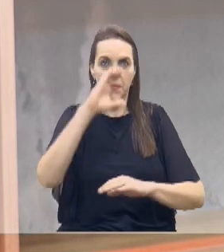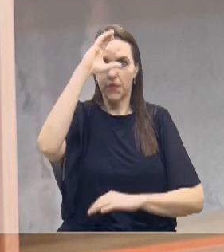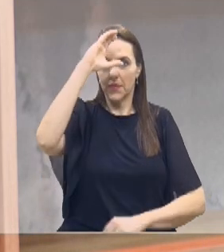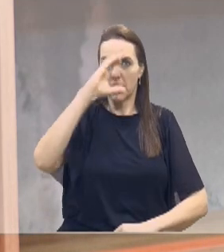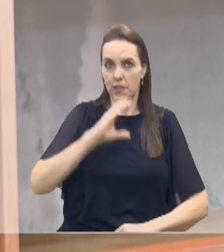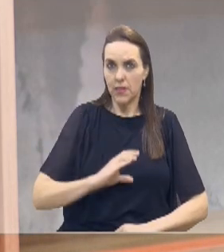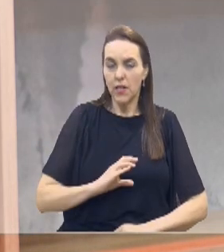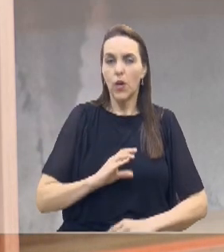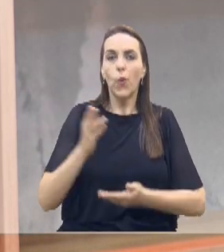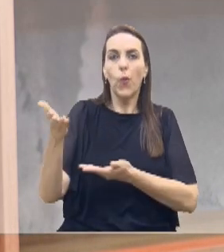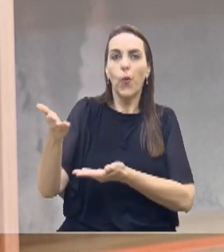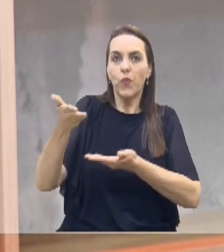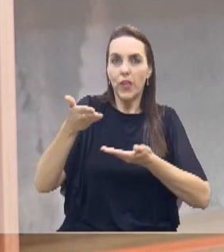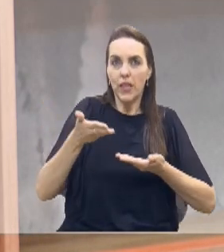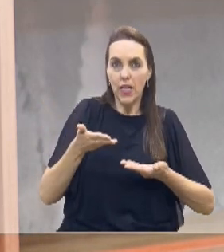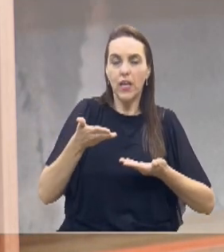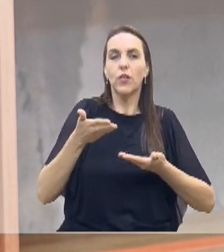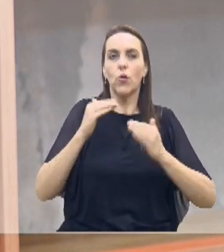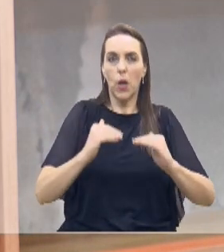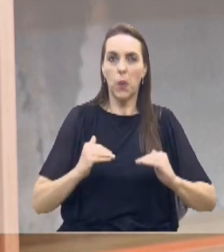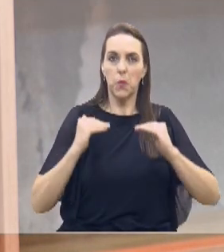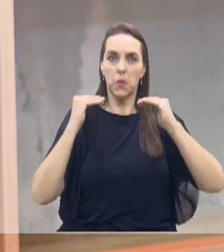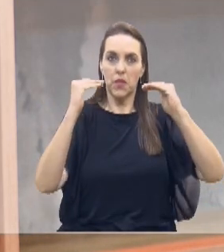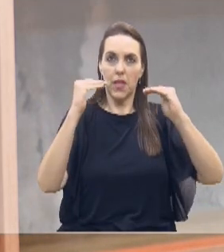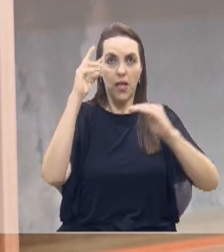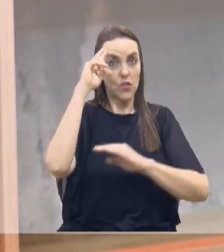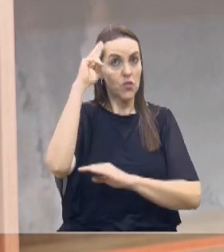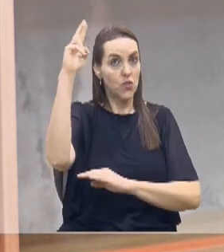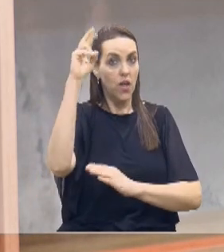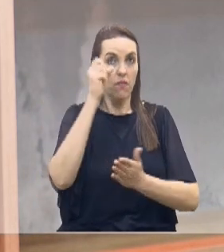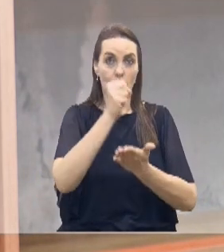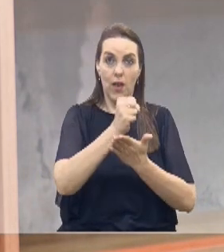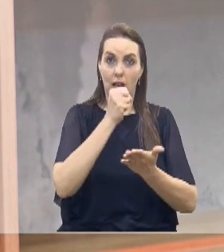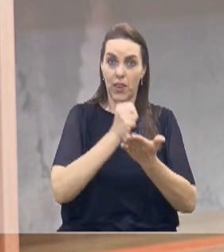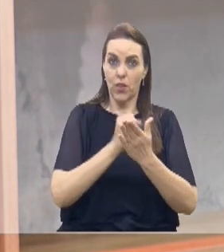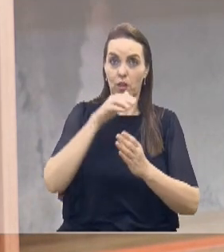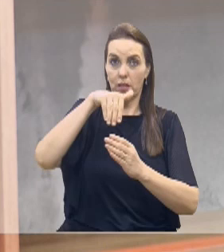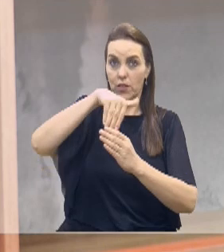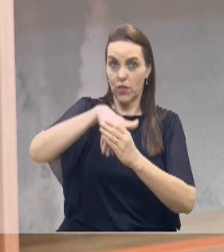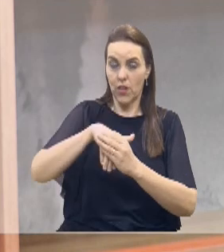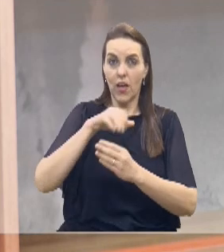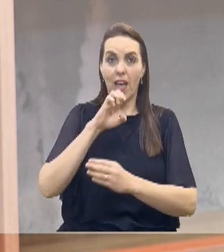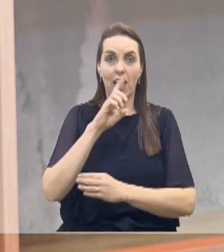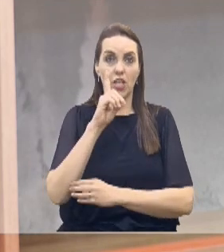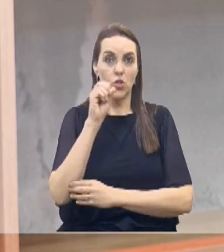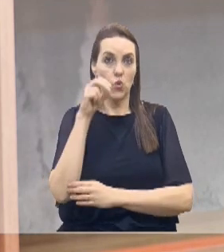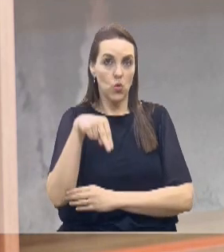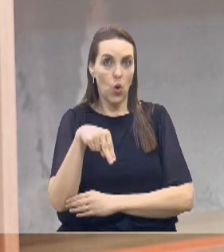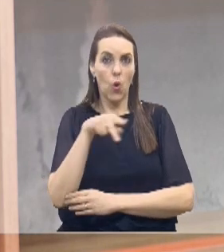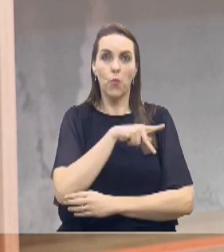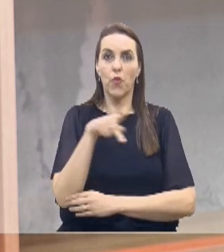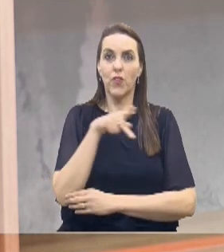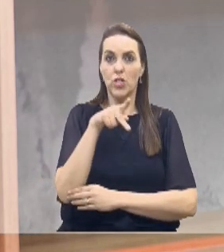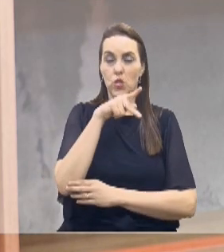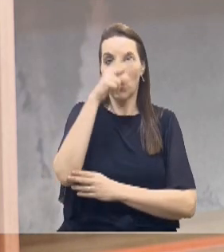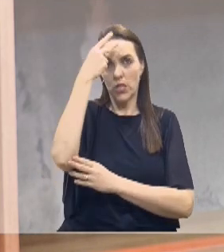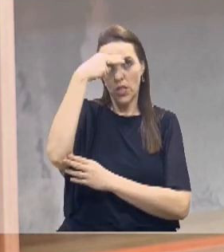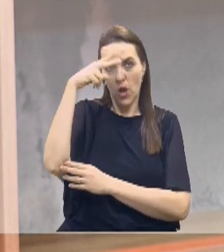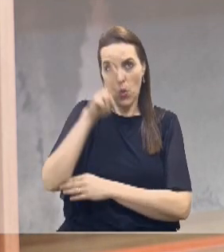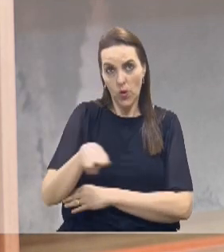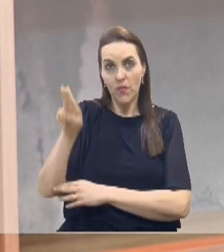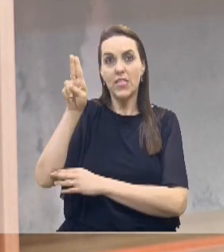convidando autoridades como o chefe do cartório eleitoral, Edson Borowski, professores universitários, cientistas políticos,